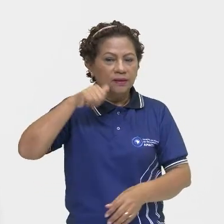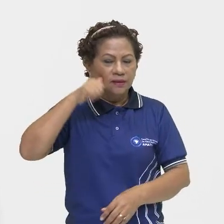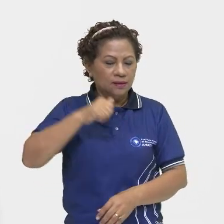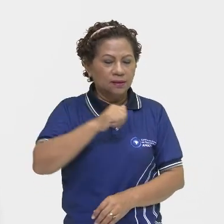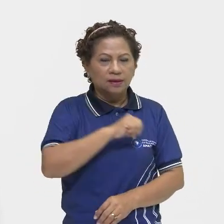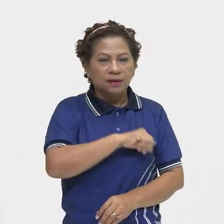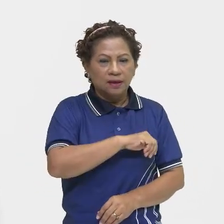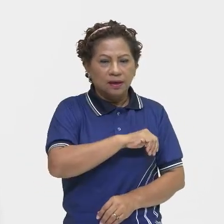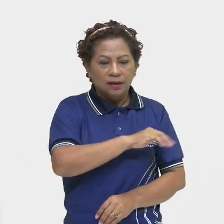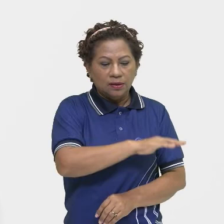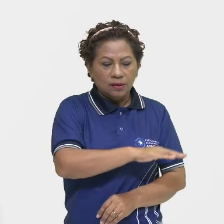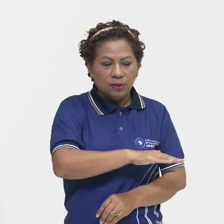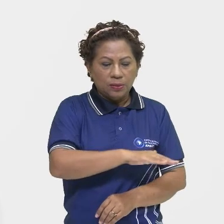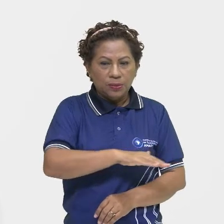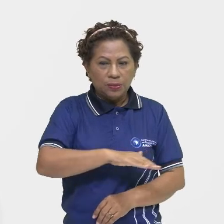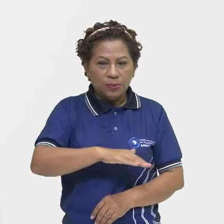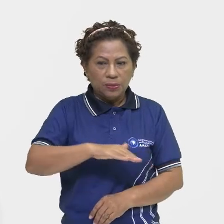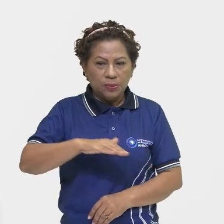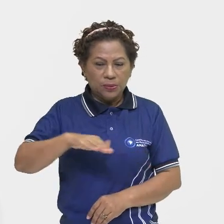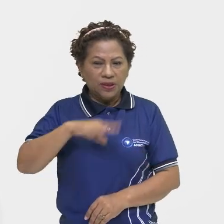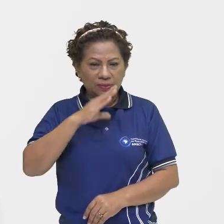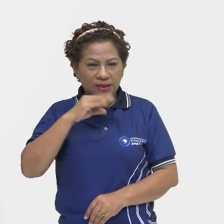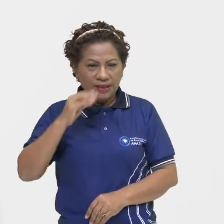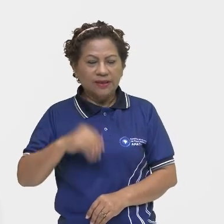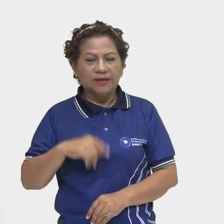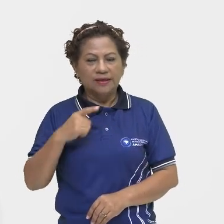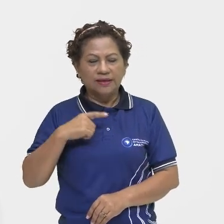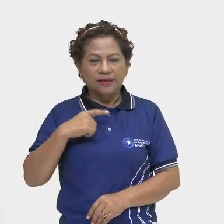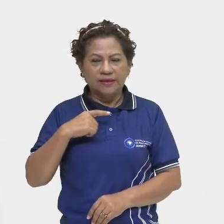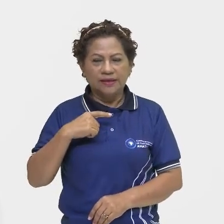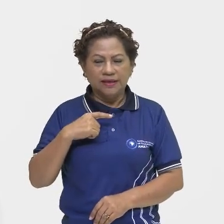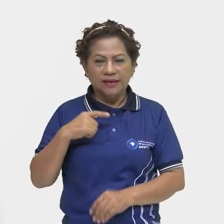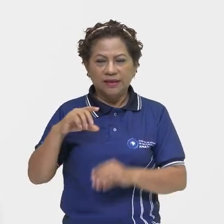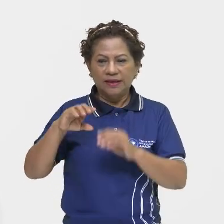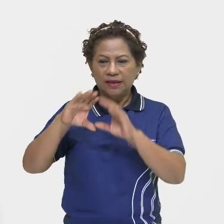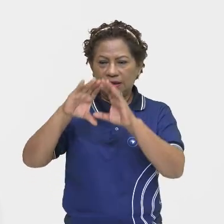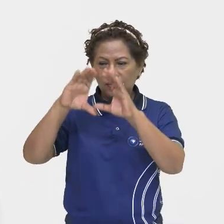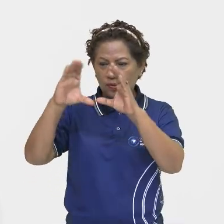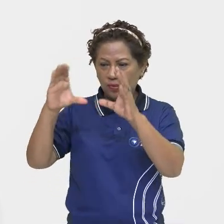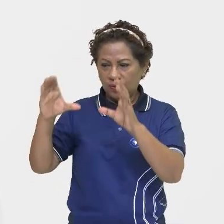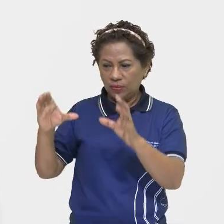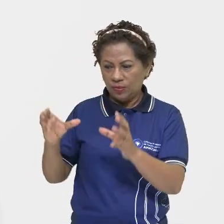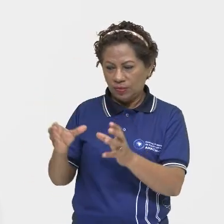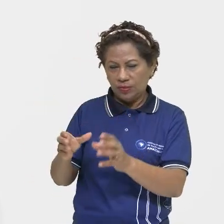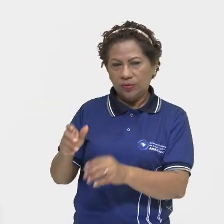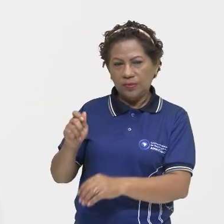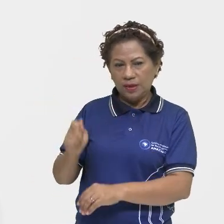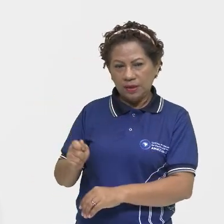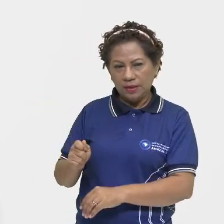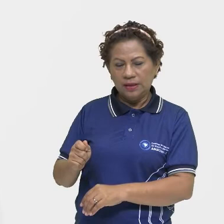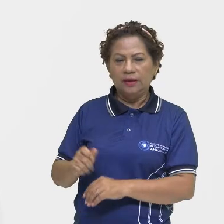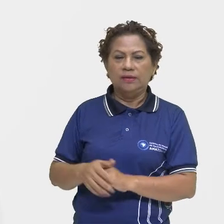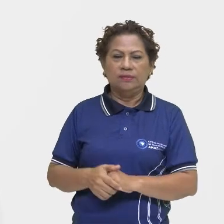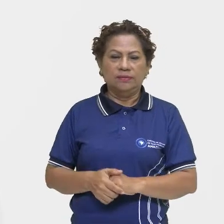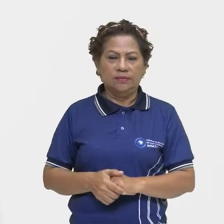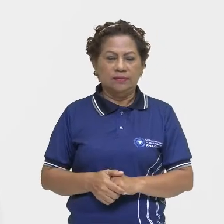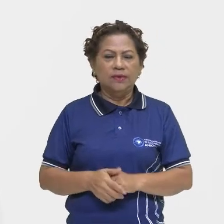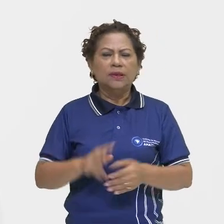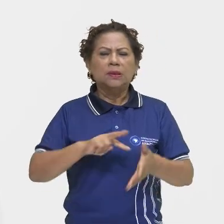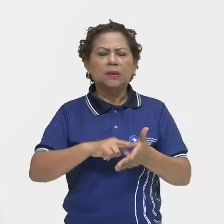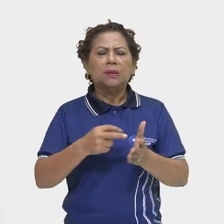À direita da menina está escrito There is always hope. Em português, sempre